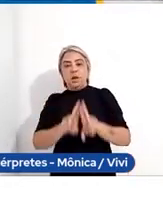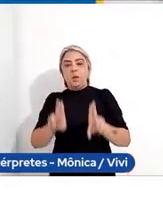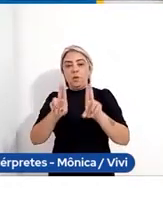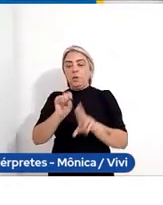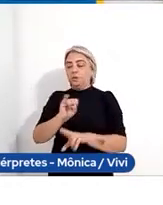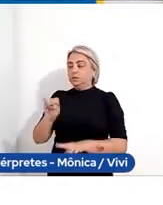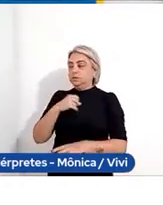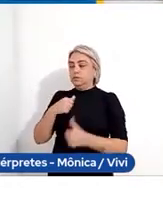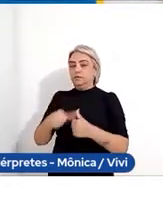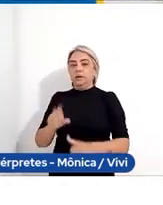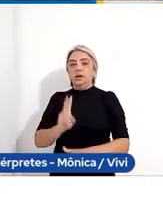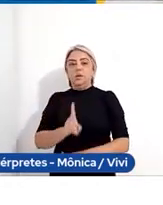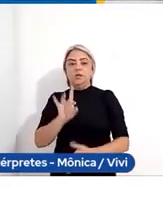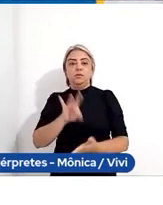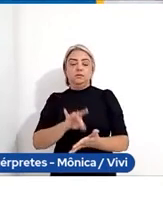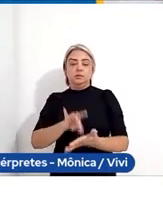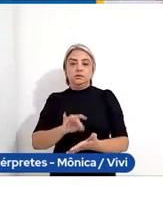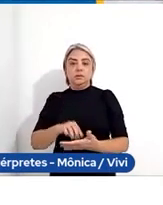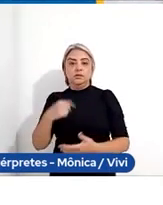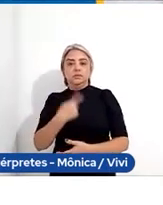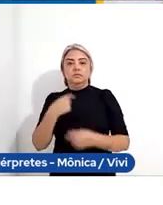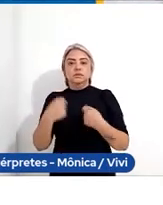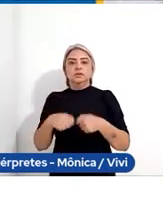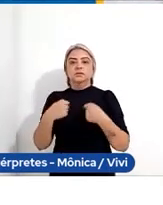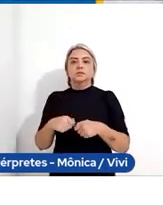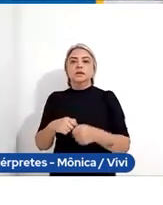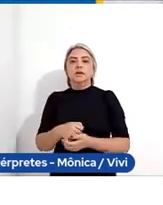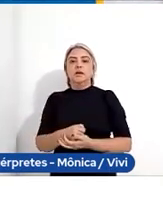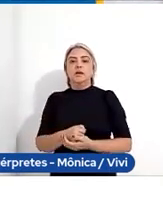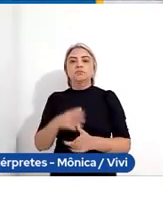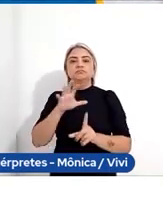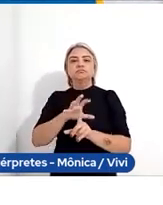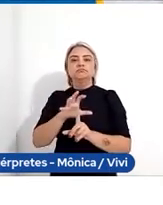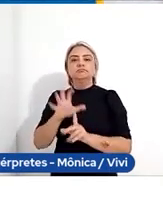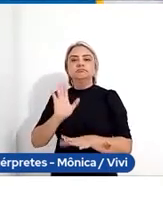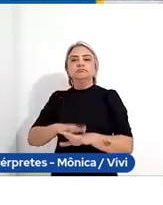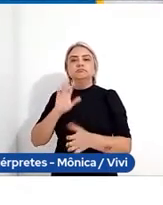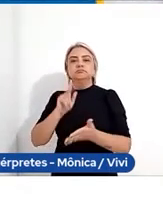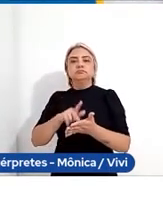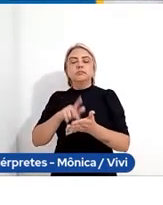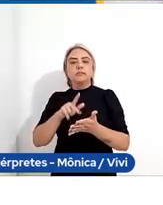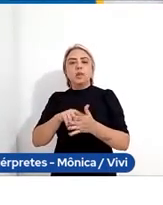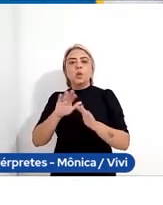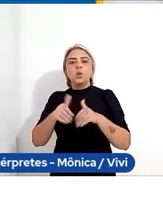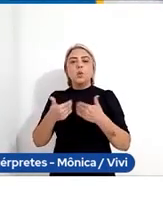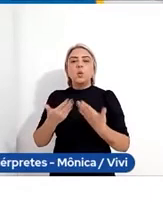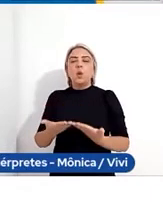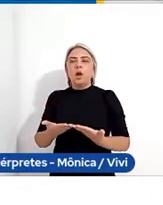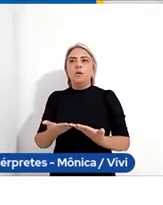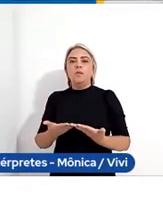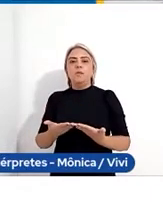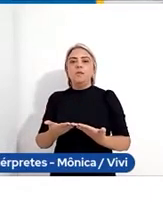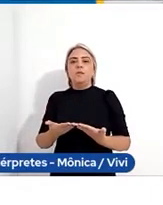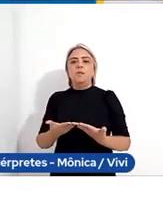aqui permanecer uma realidade. Então, a gente precisa ter uma abordagem mais realista, a respeito de qual